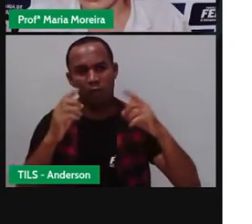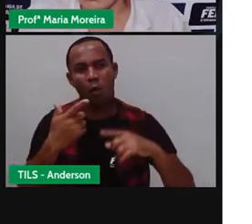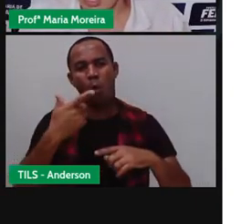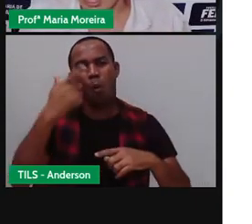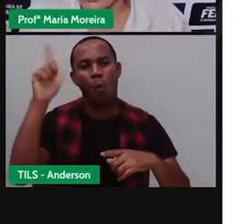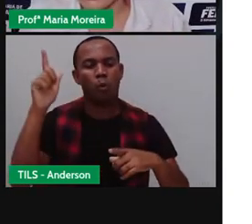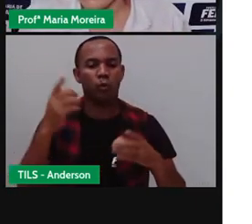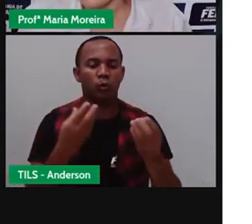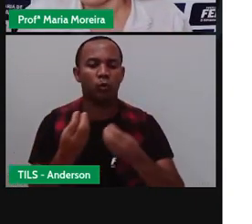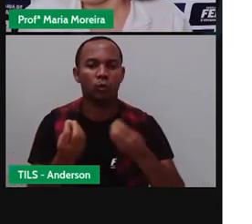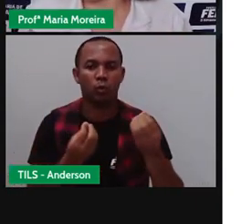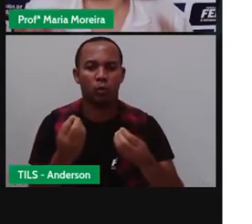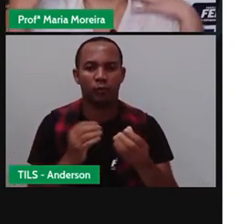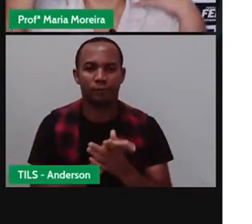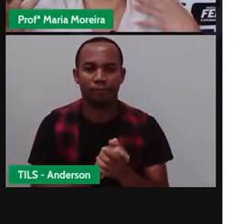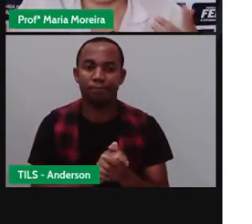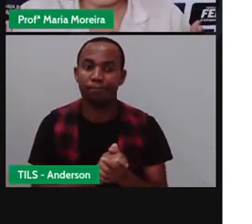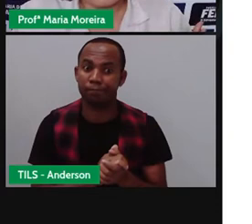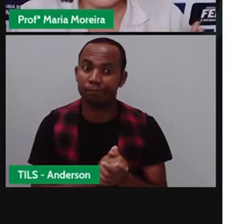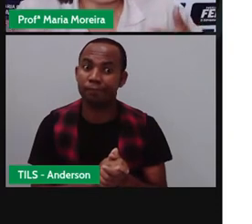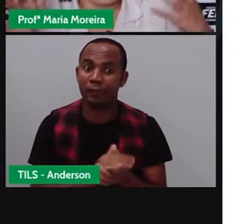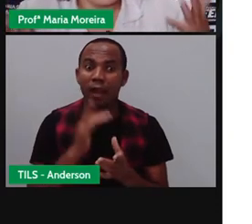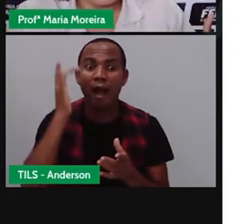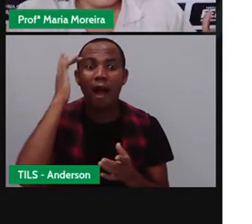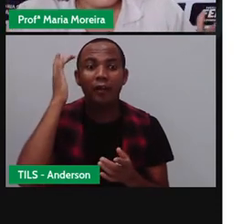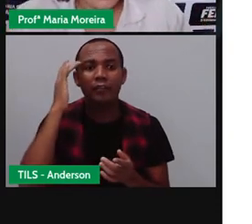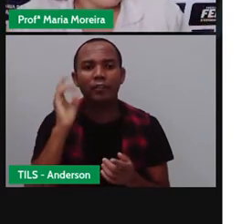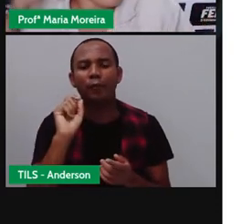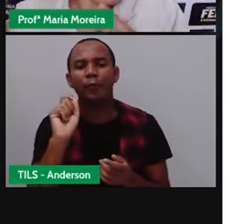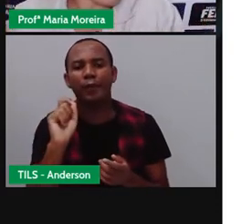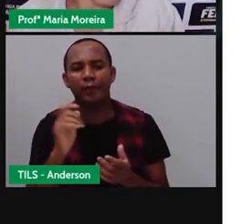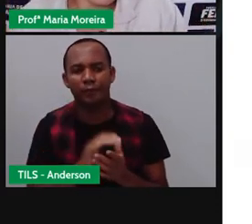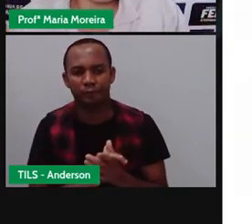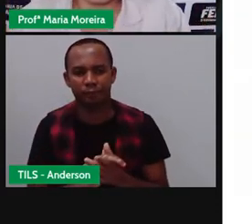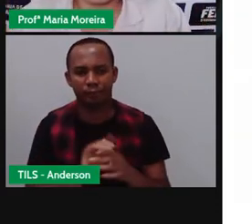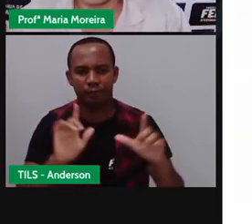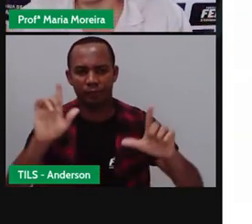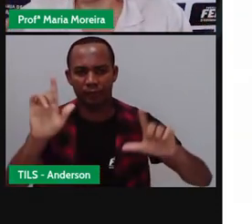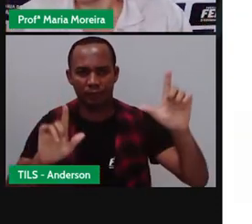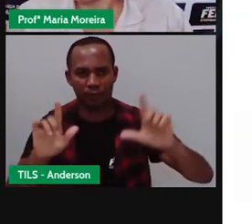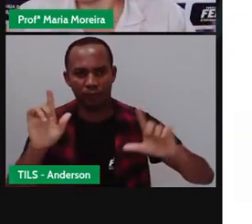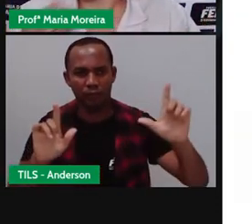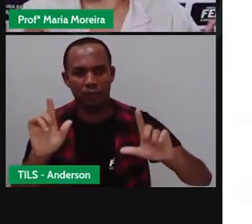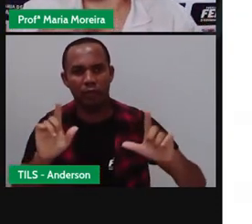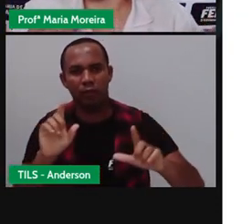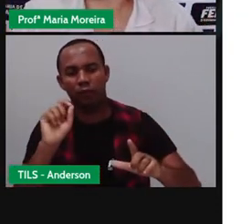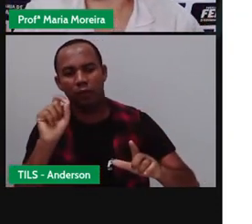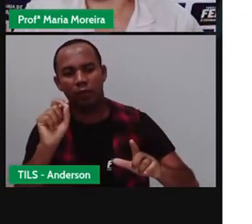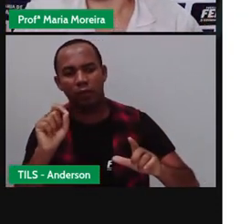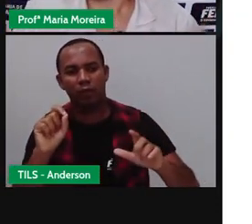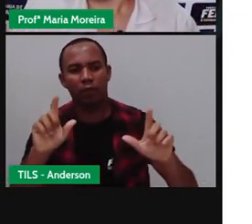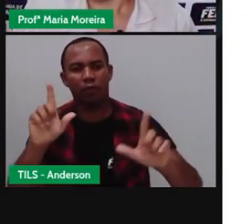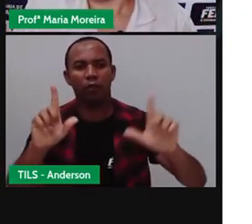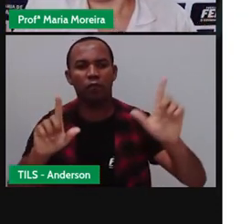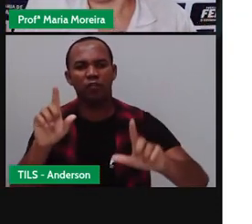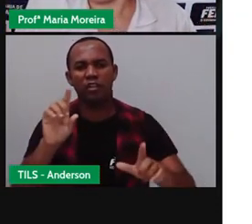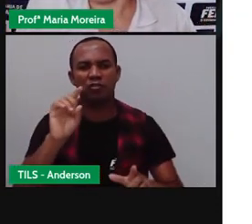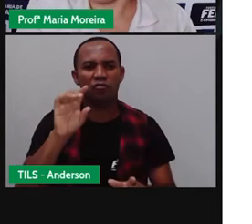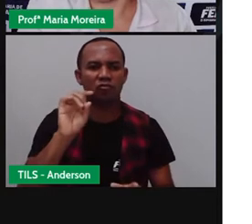invento que seria o rádio? E aí o que vocês acham? O você acha? A televisão é mais um invento ou a TV é só